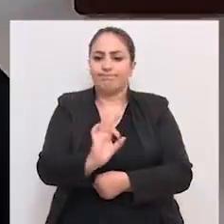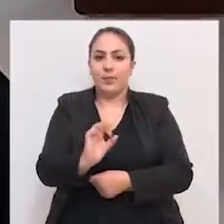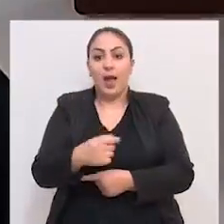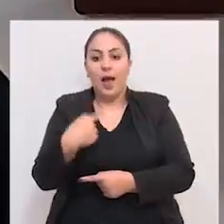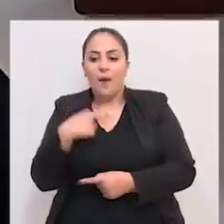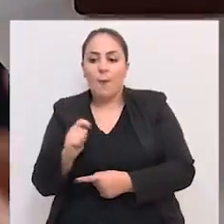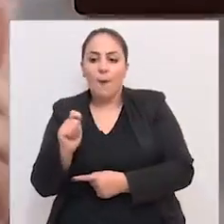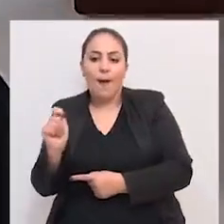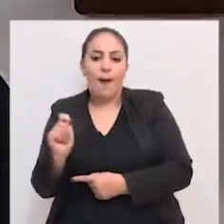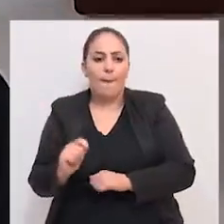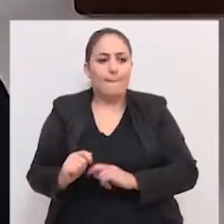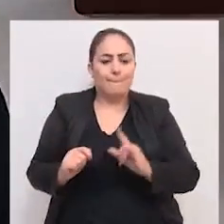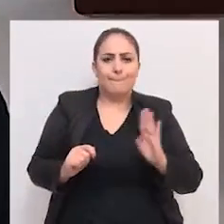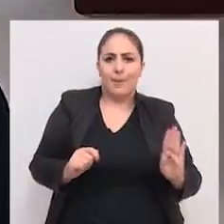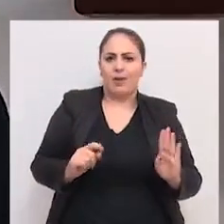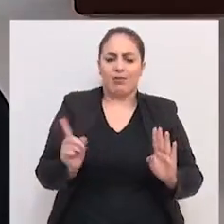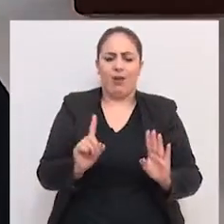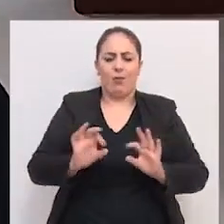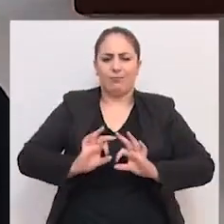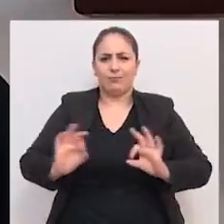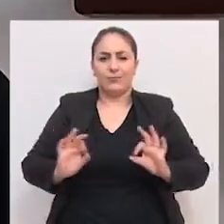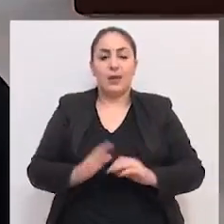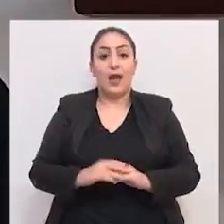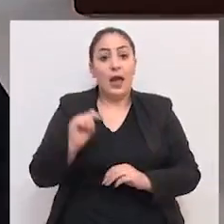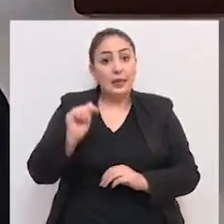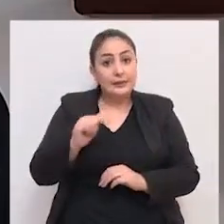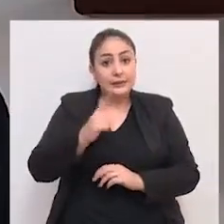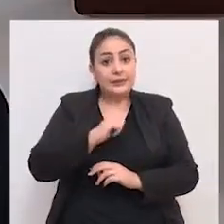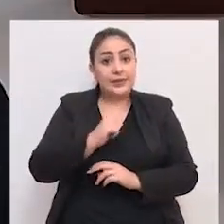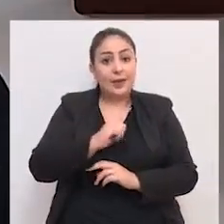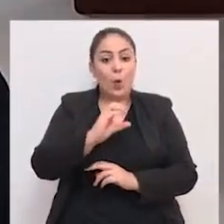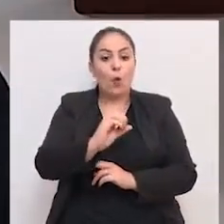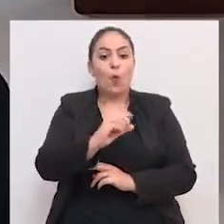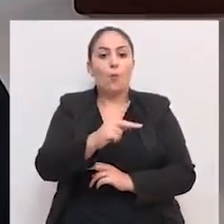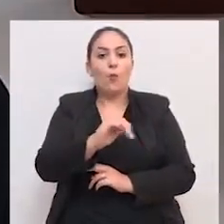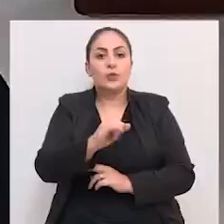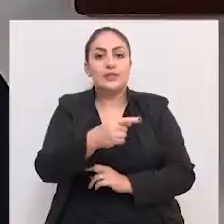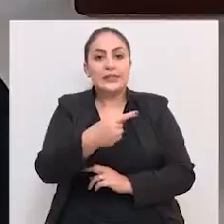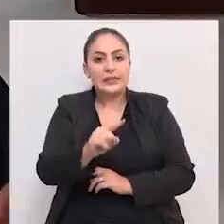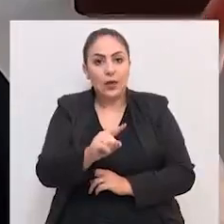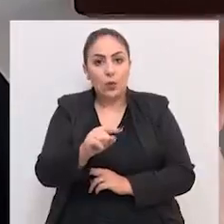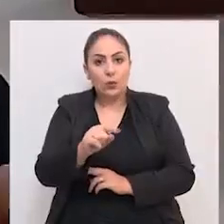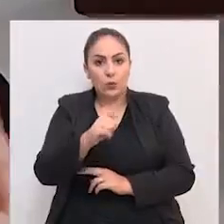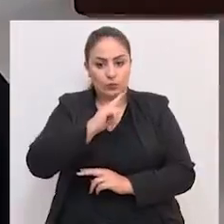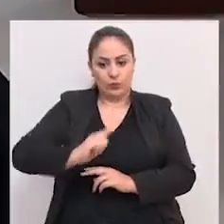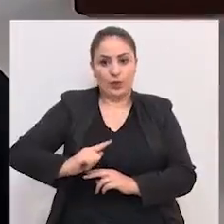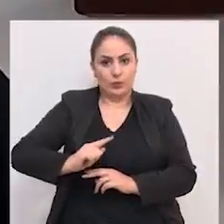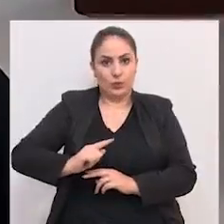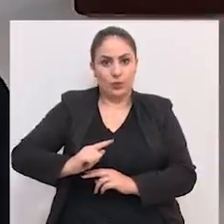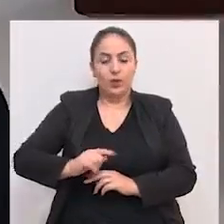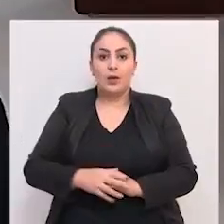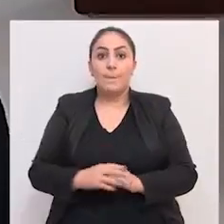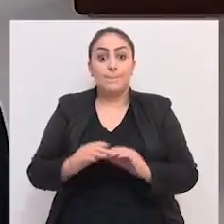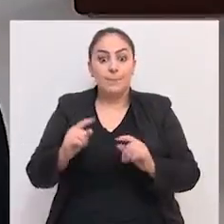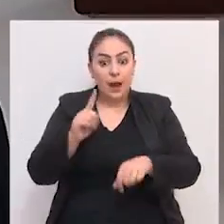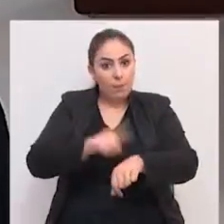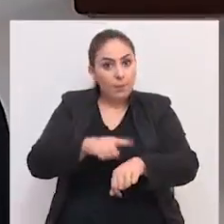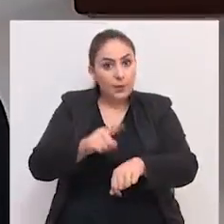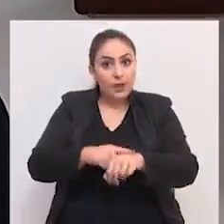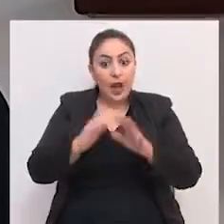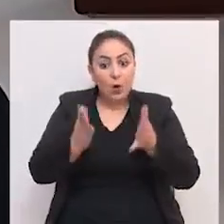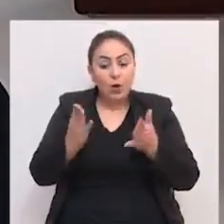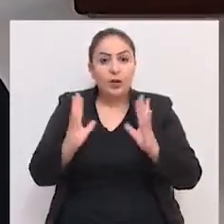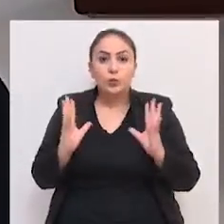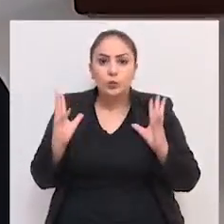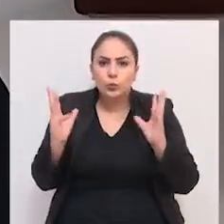A, para o lado B. Aqui tem uma oposição muito forte ao governo, mas neste momento todos estão unidos para